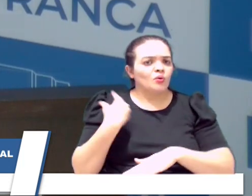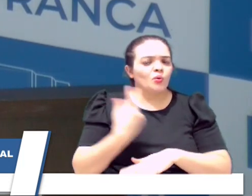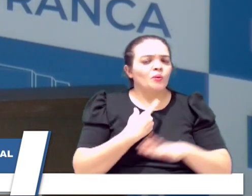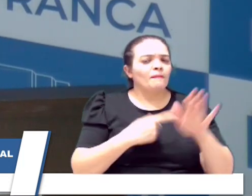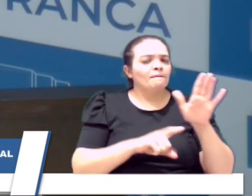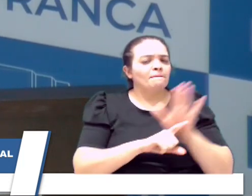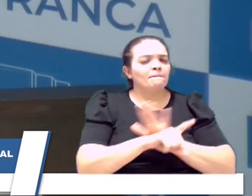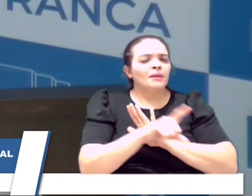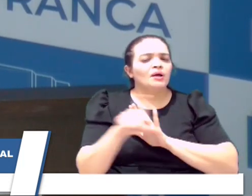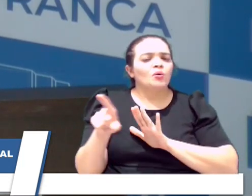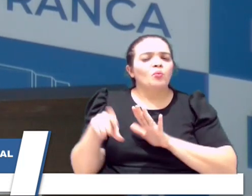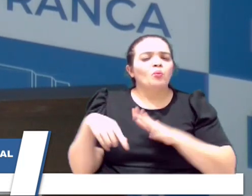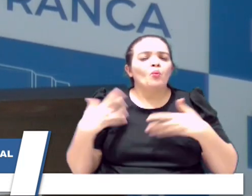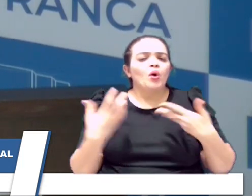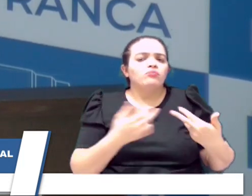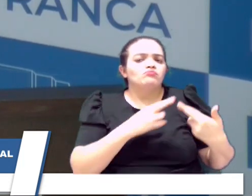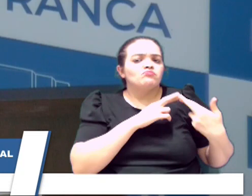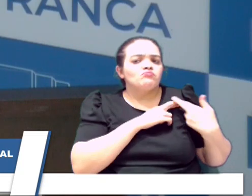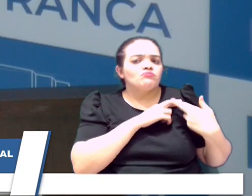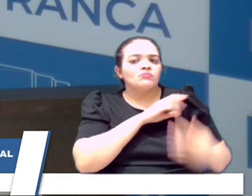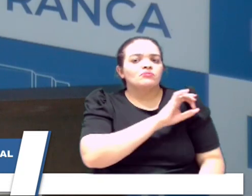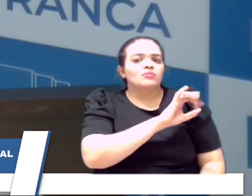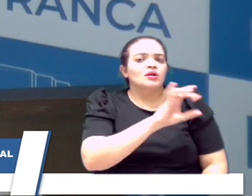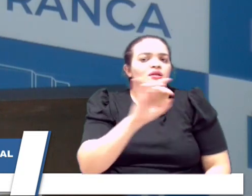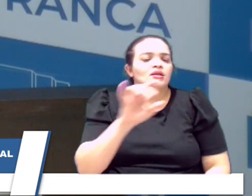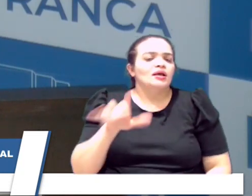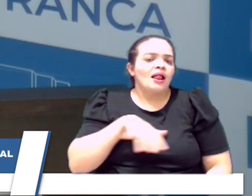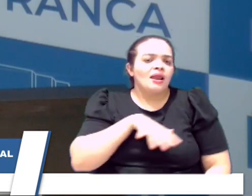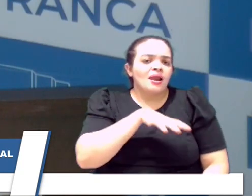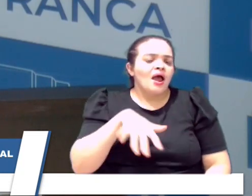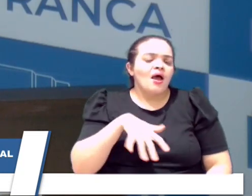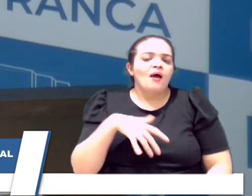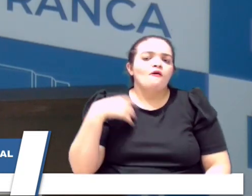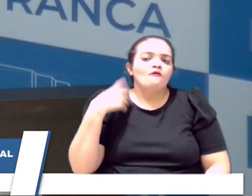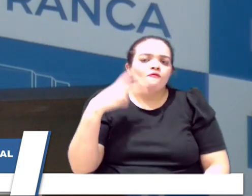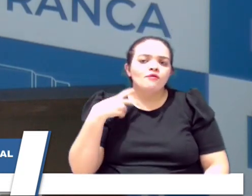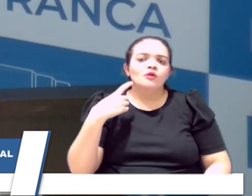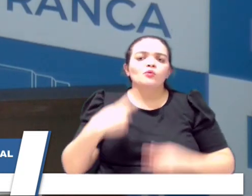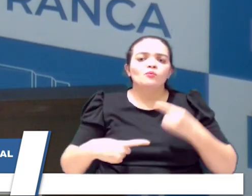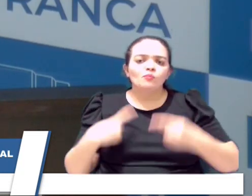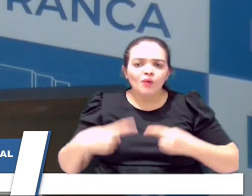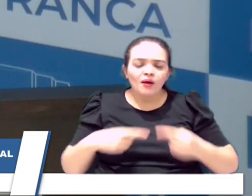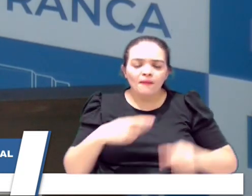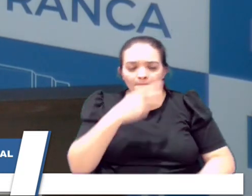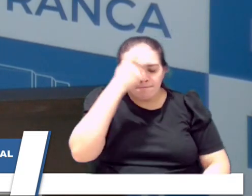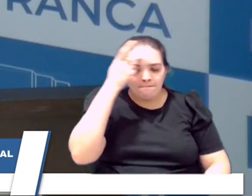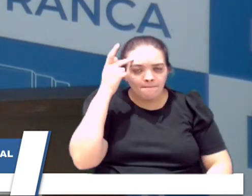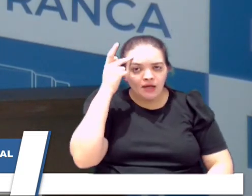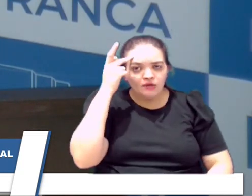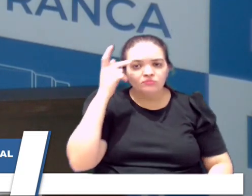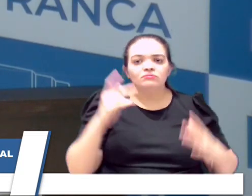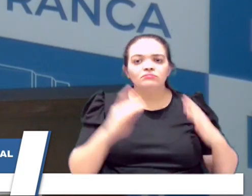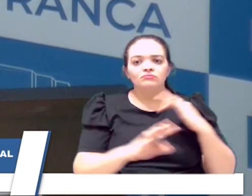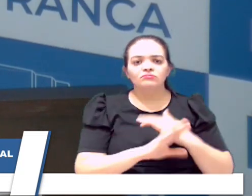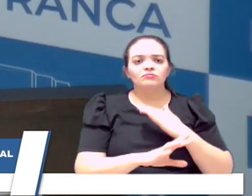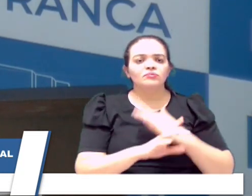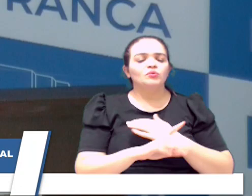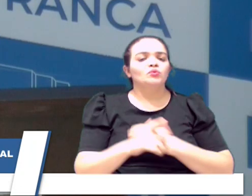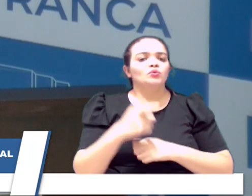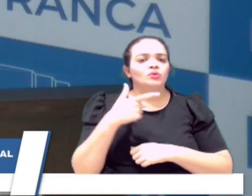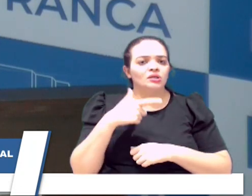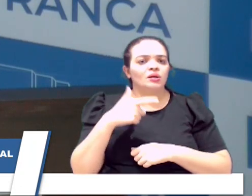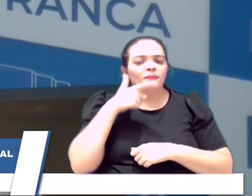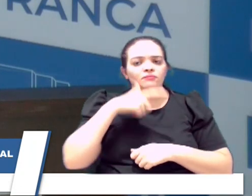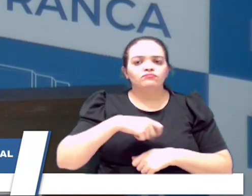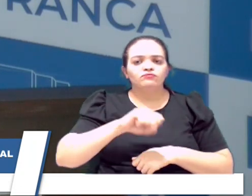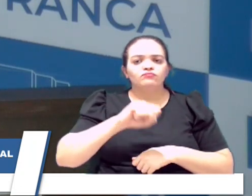qual o compromisso de cada autoridade, de cada político, de cada pessoa da nossa cidade para fazer a defesa de